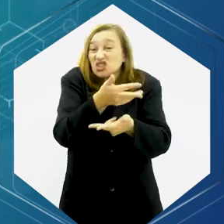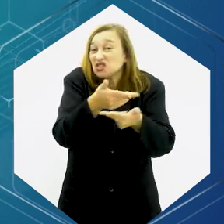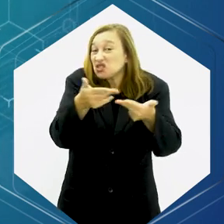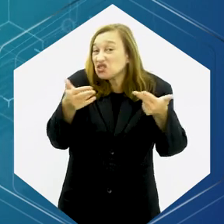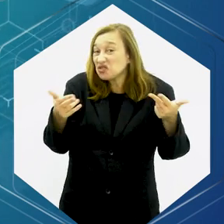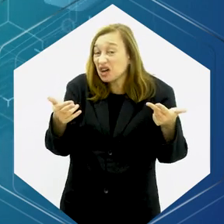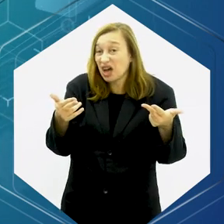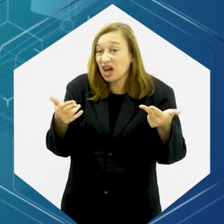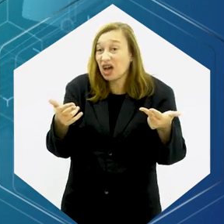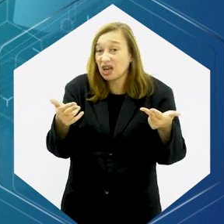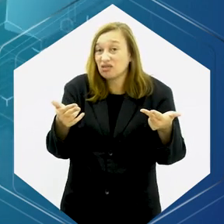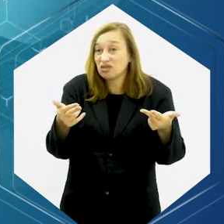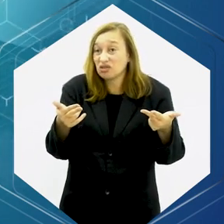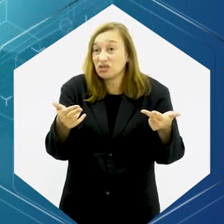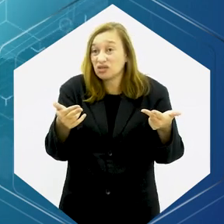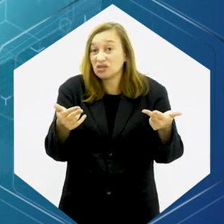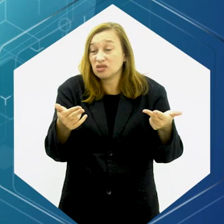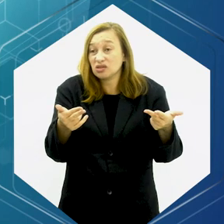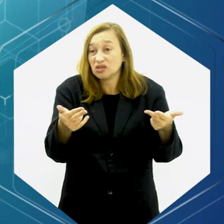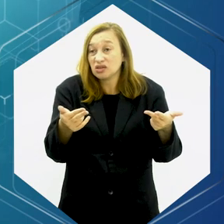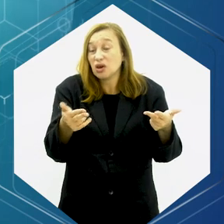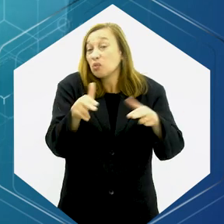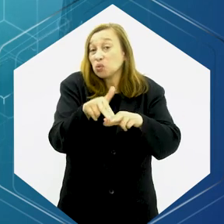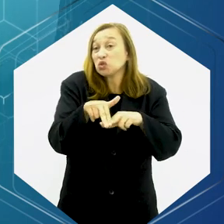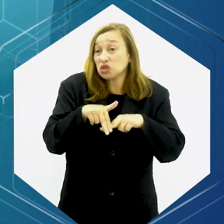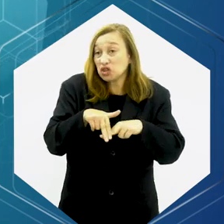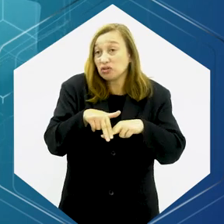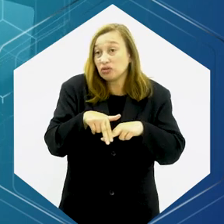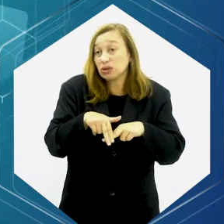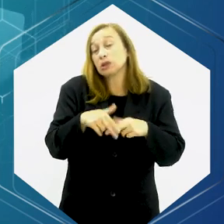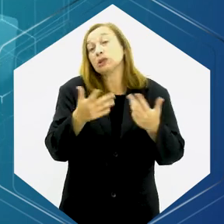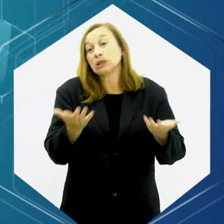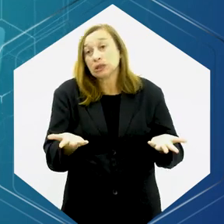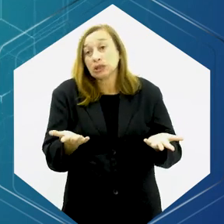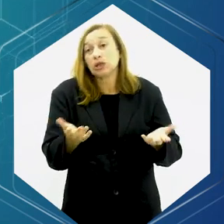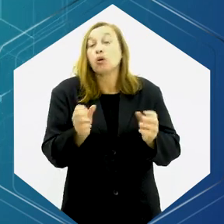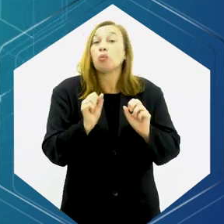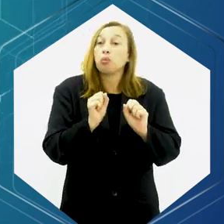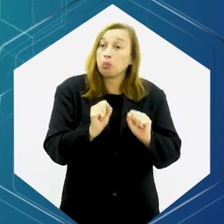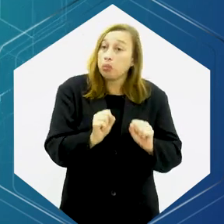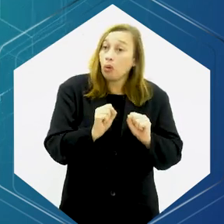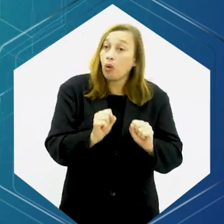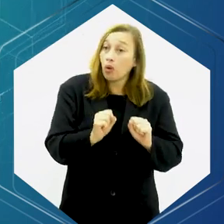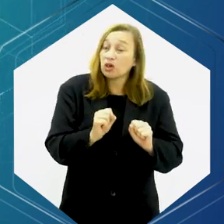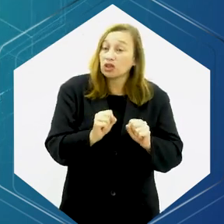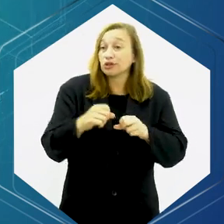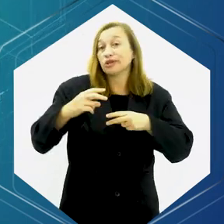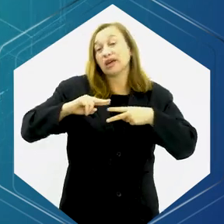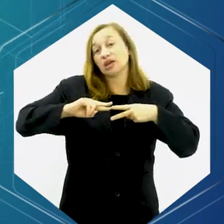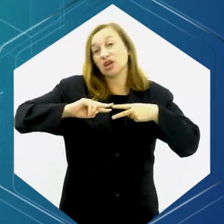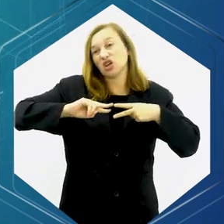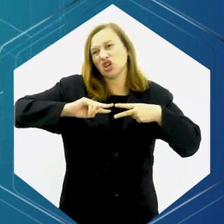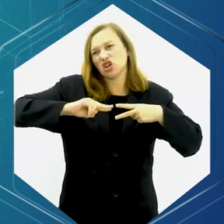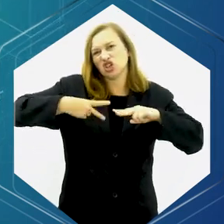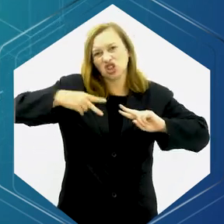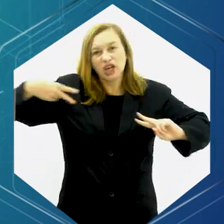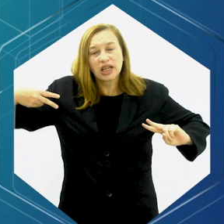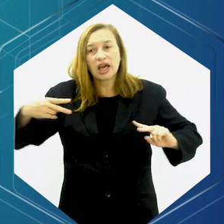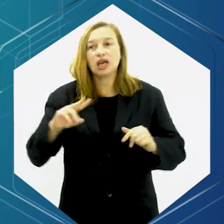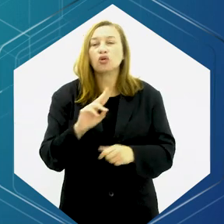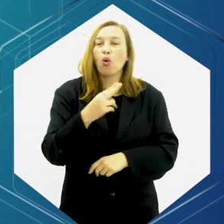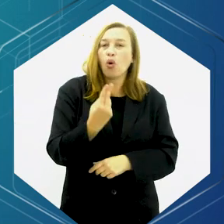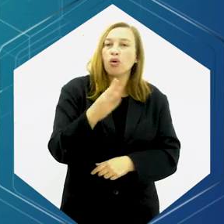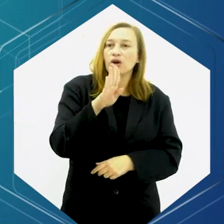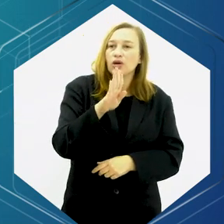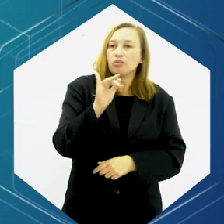doença multifatorial né envolve diversas causas então tem ali um componente pode ter um componente genético